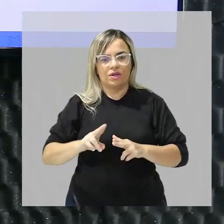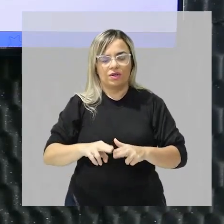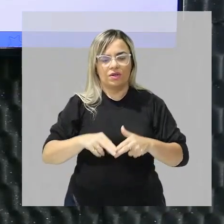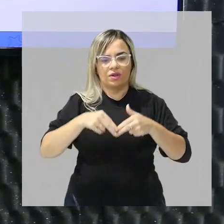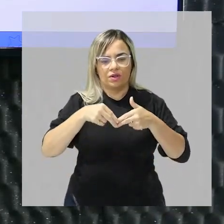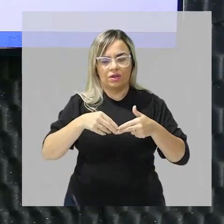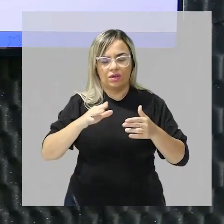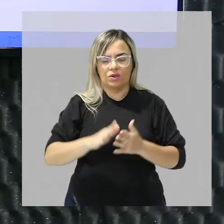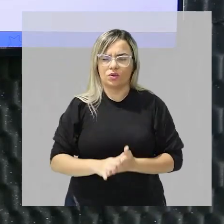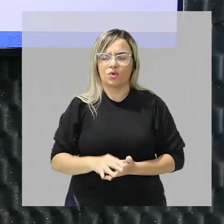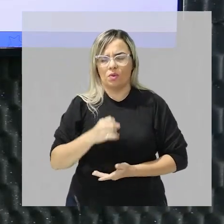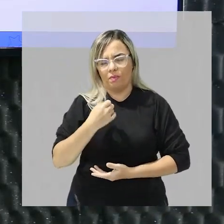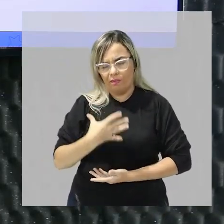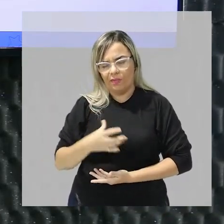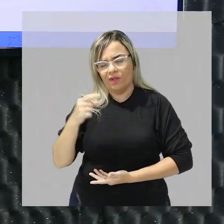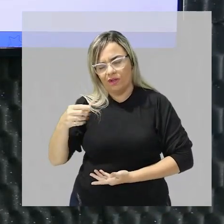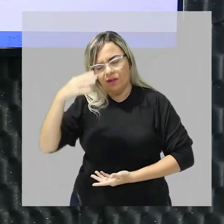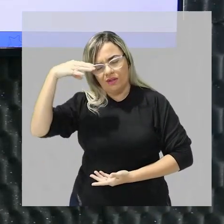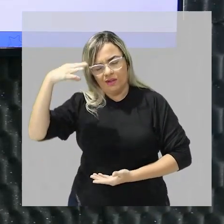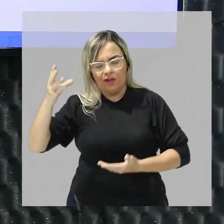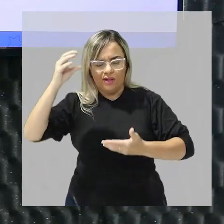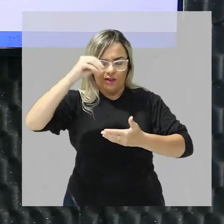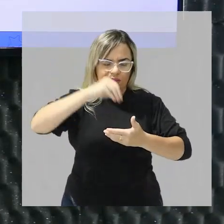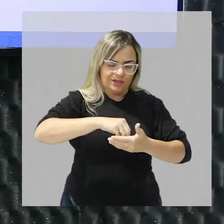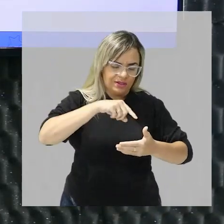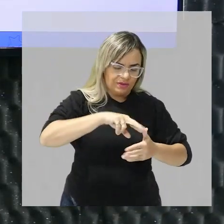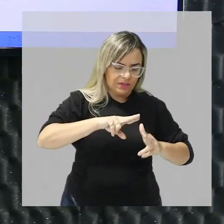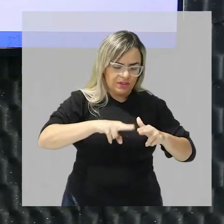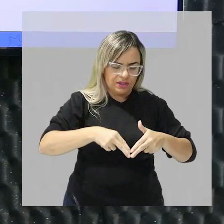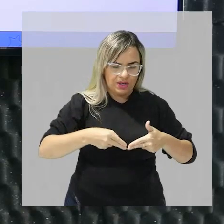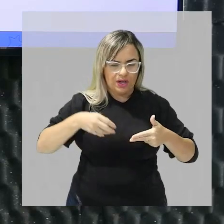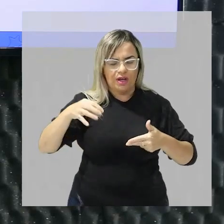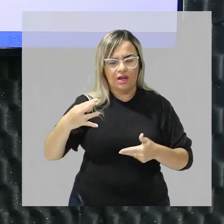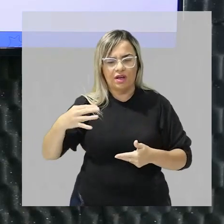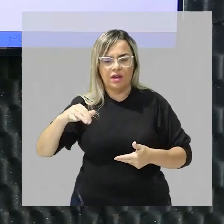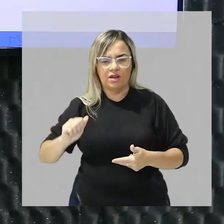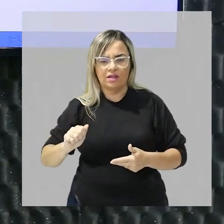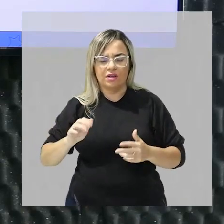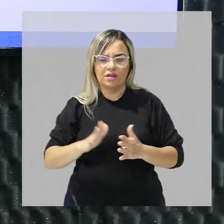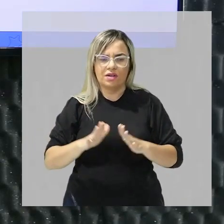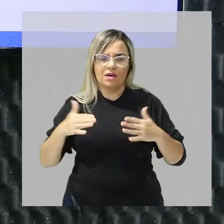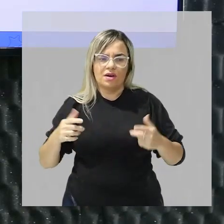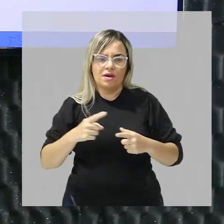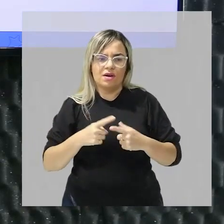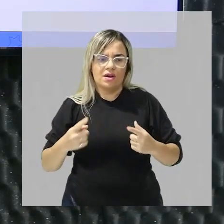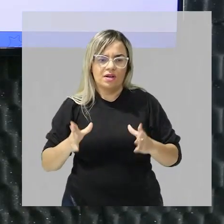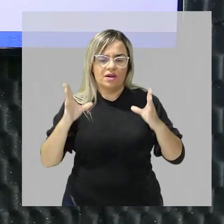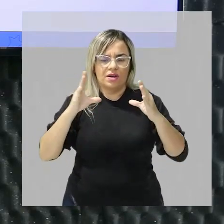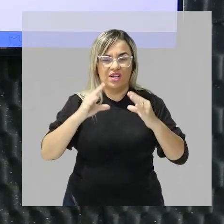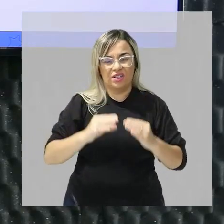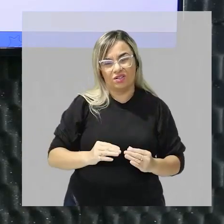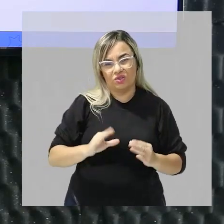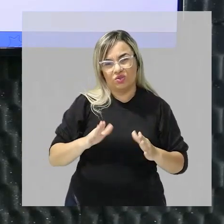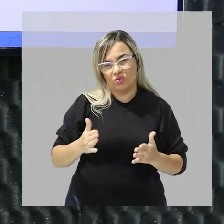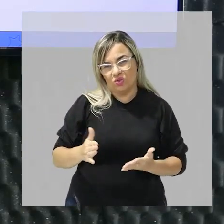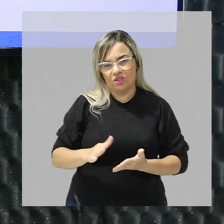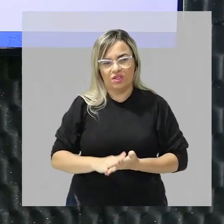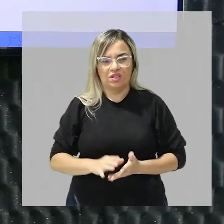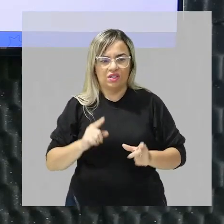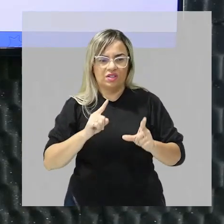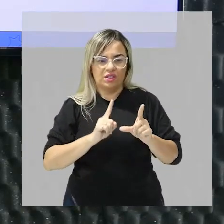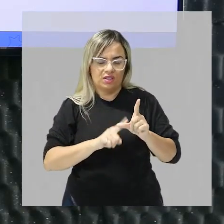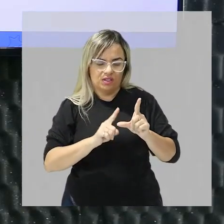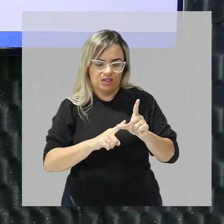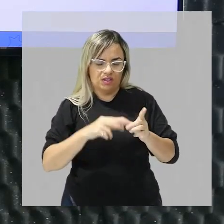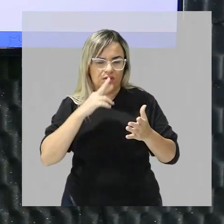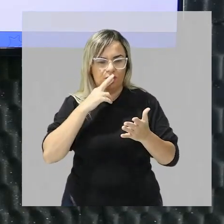que cultura também faz parte da ideia de etnia, mas só que seria muito mais reduzido a letra E. Então, a opção que melhor